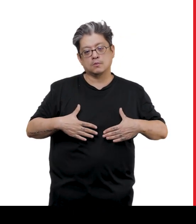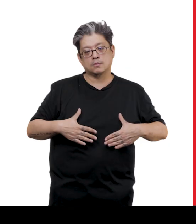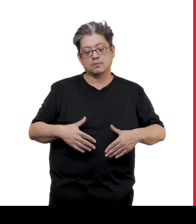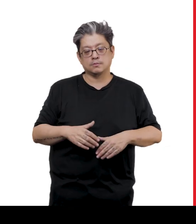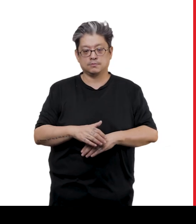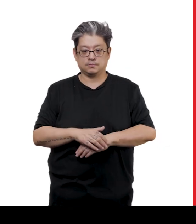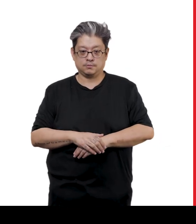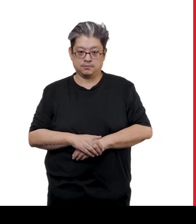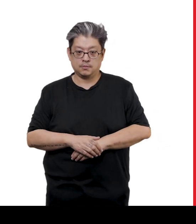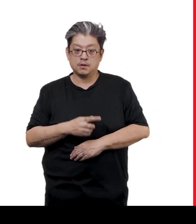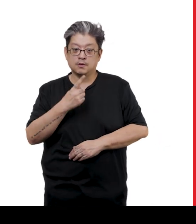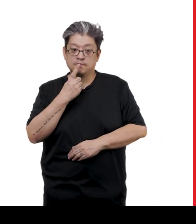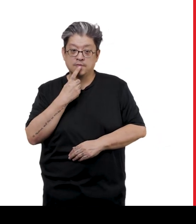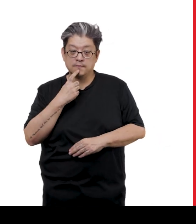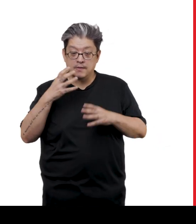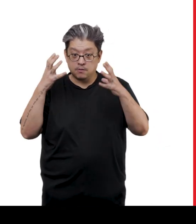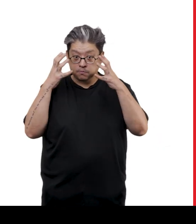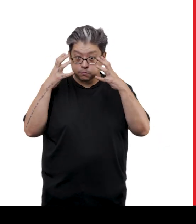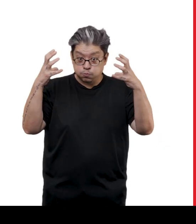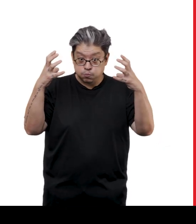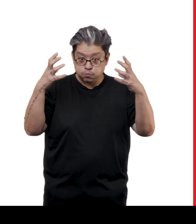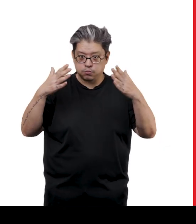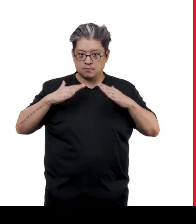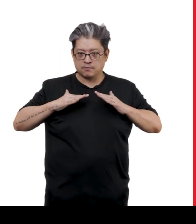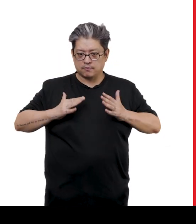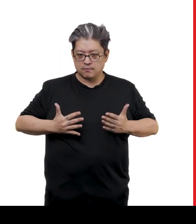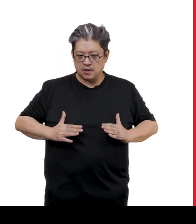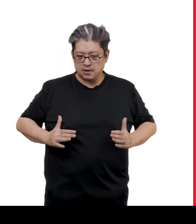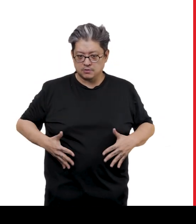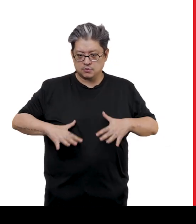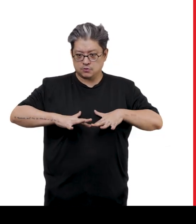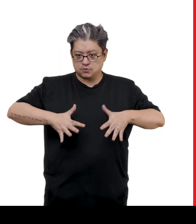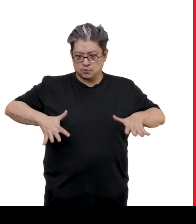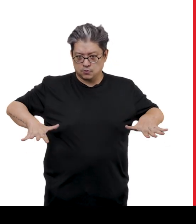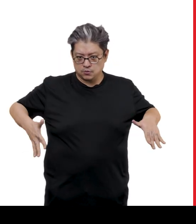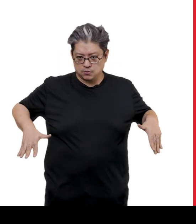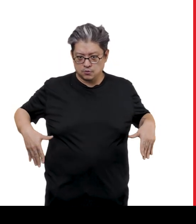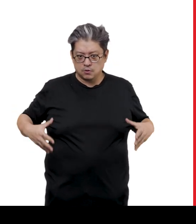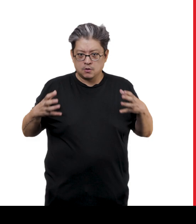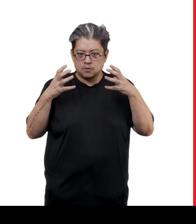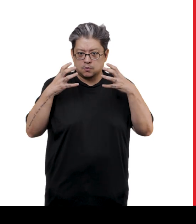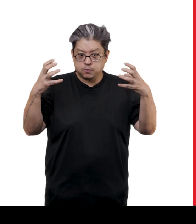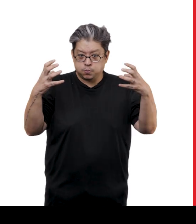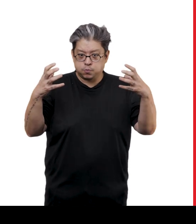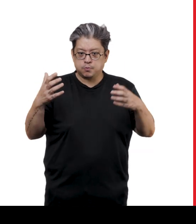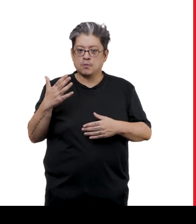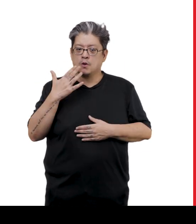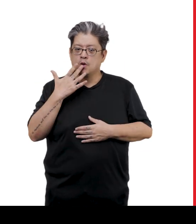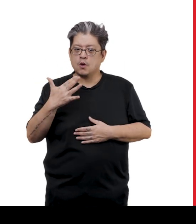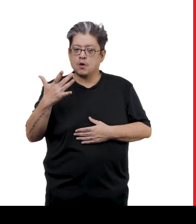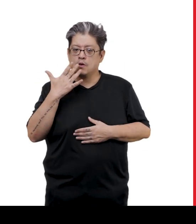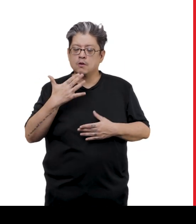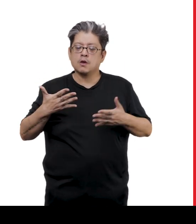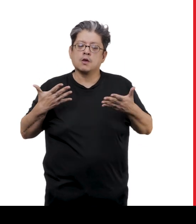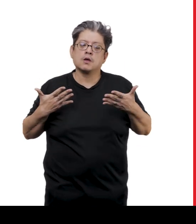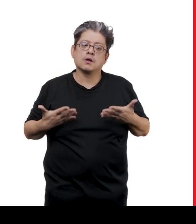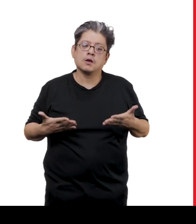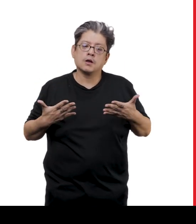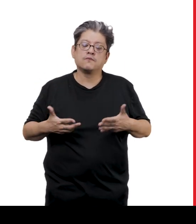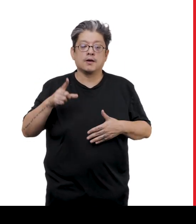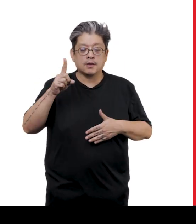vermelho intenso do vestido de Hortense se destaca contra o fundo em tons suaves, característica marcante na paleta do pintor.